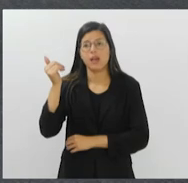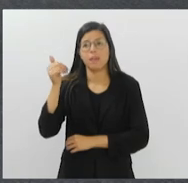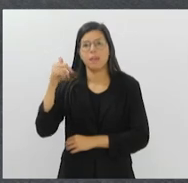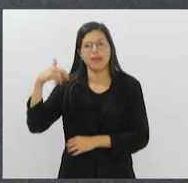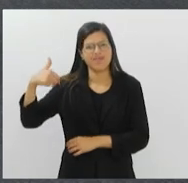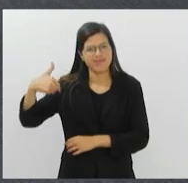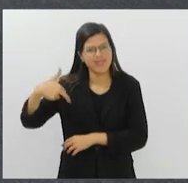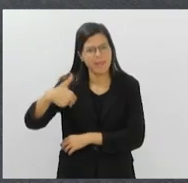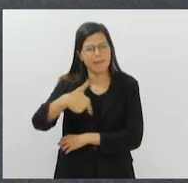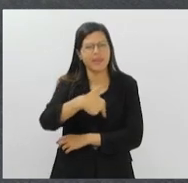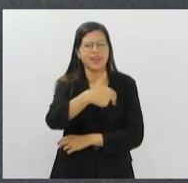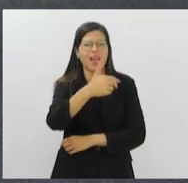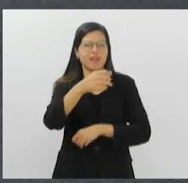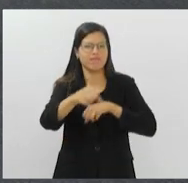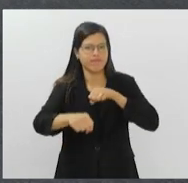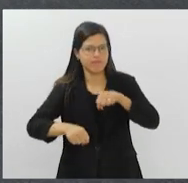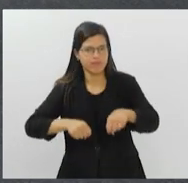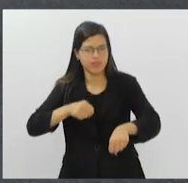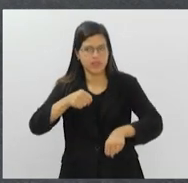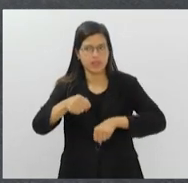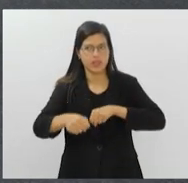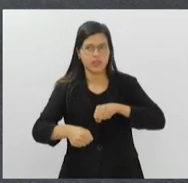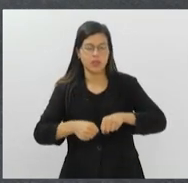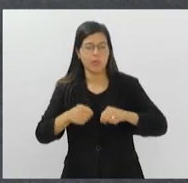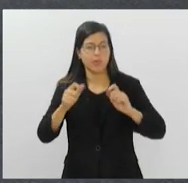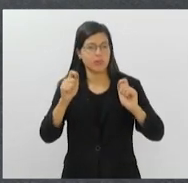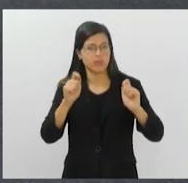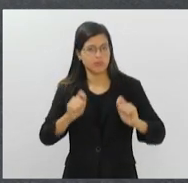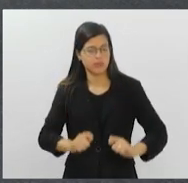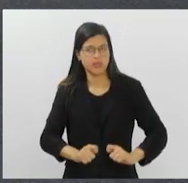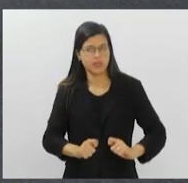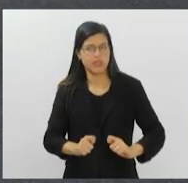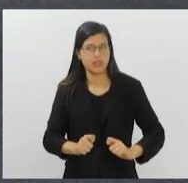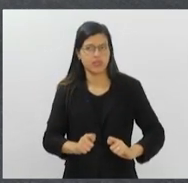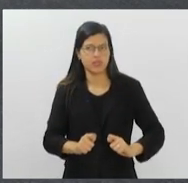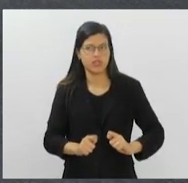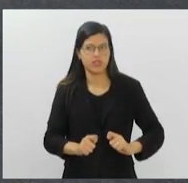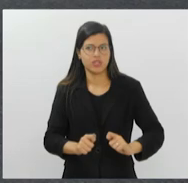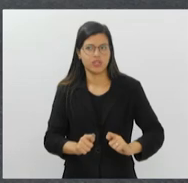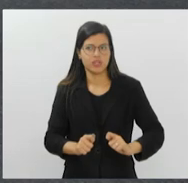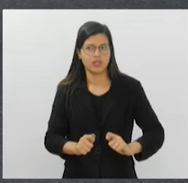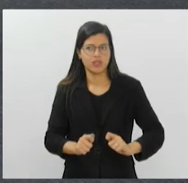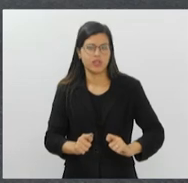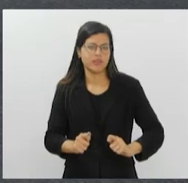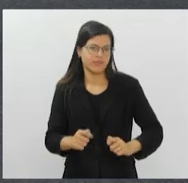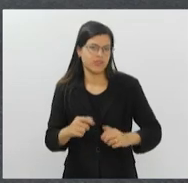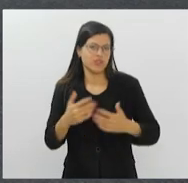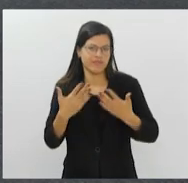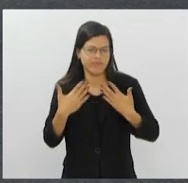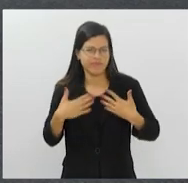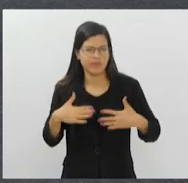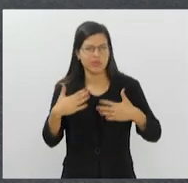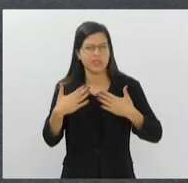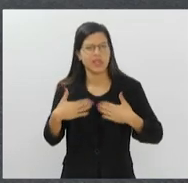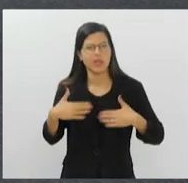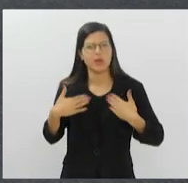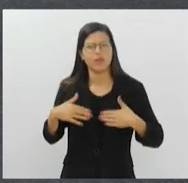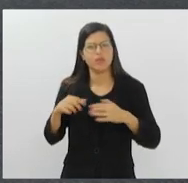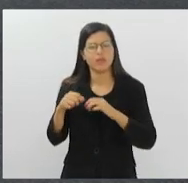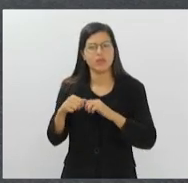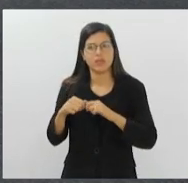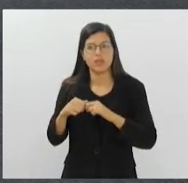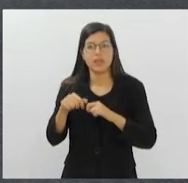caminhadas, passeios ciclísticos, essa possibilidade disso ser realizado é justamente um